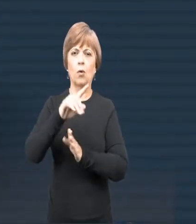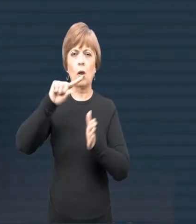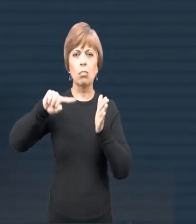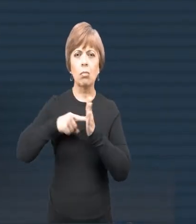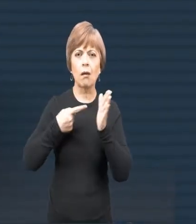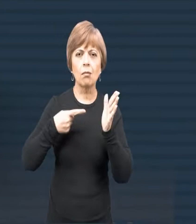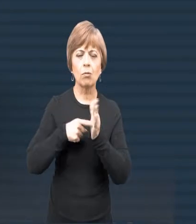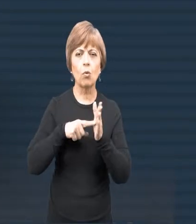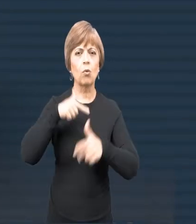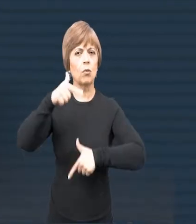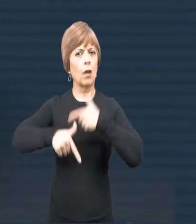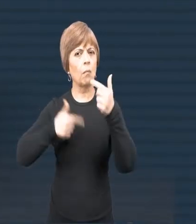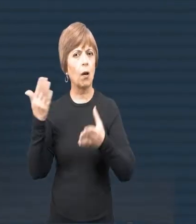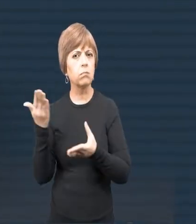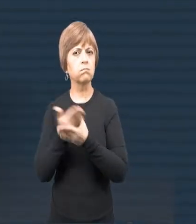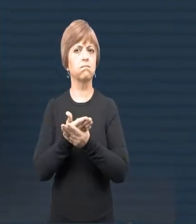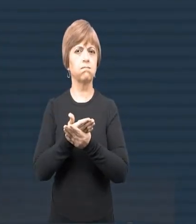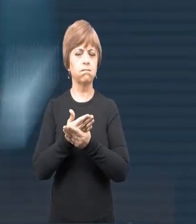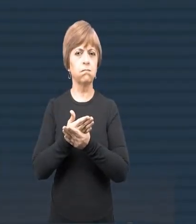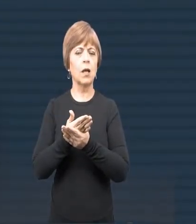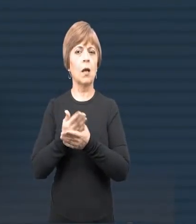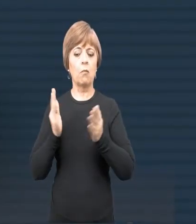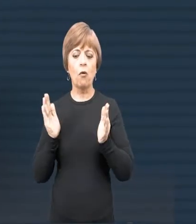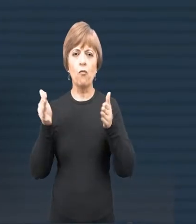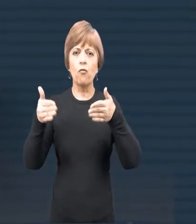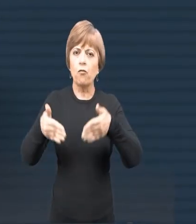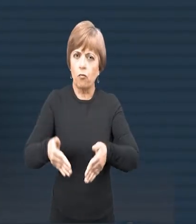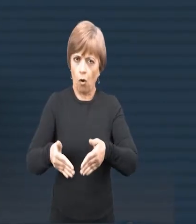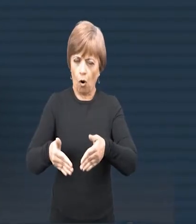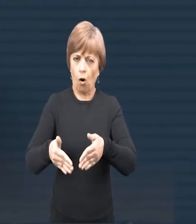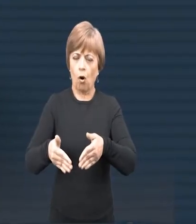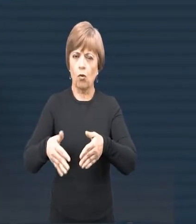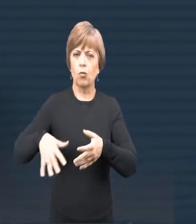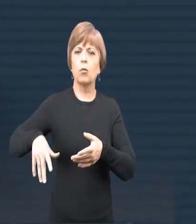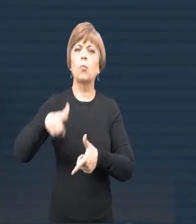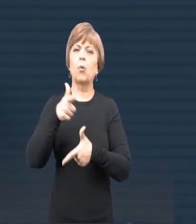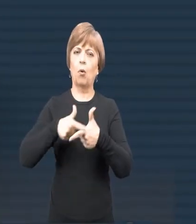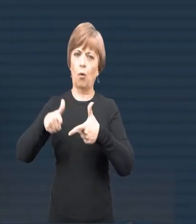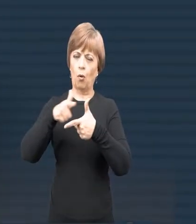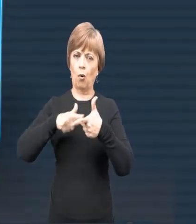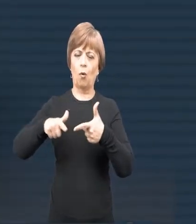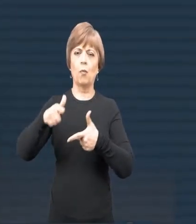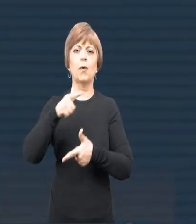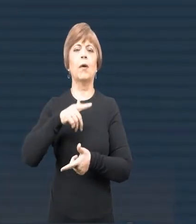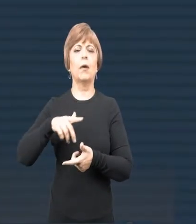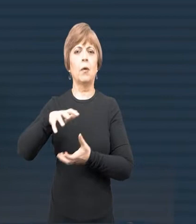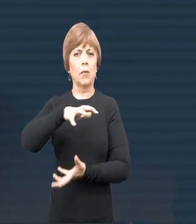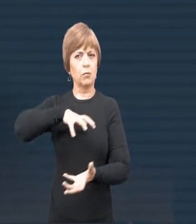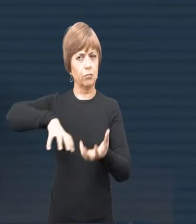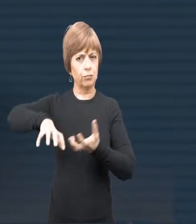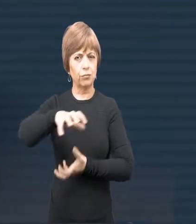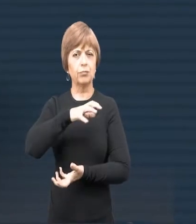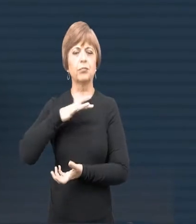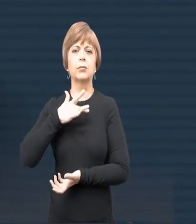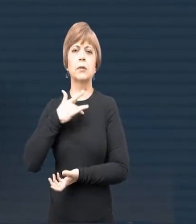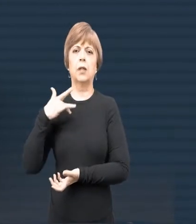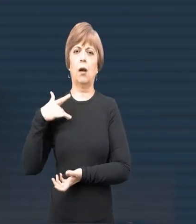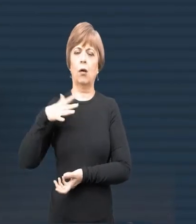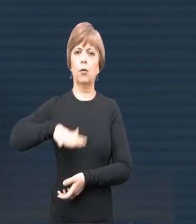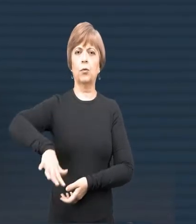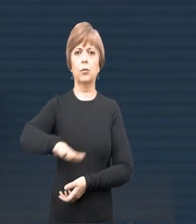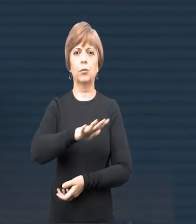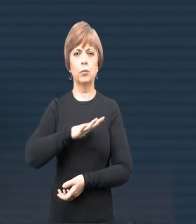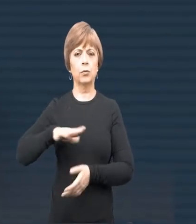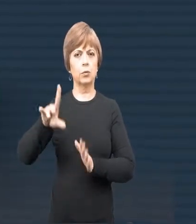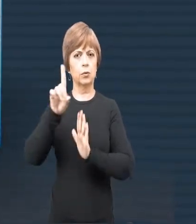ações voltadas ao enfrentamento da atual crise de saúde pública, bem como a qualquer desrespeito dos direitos